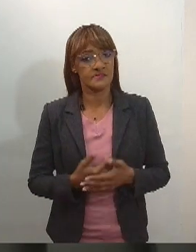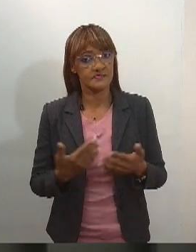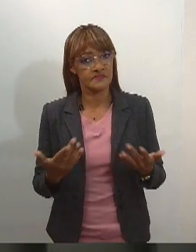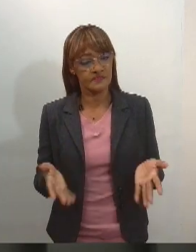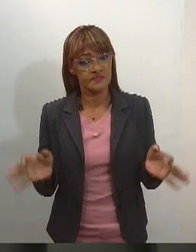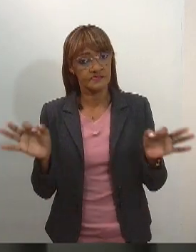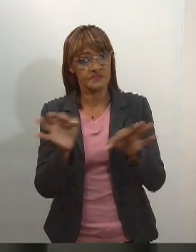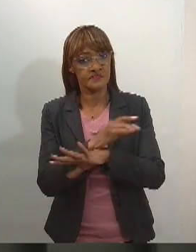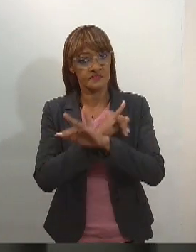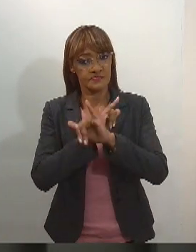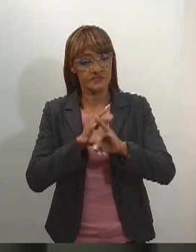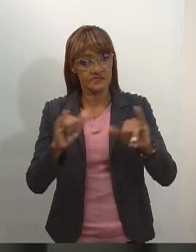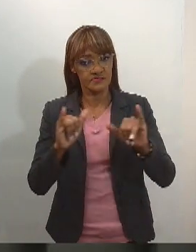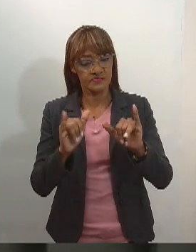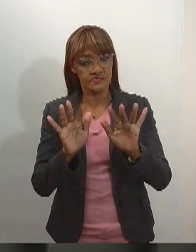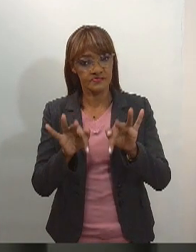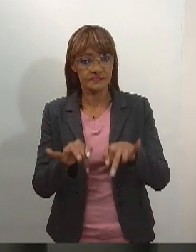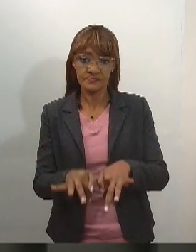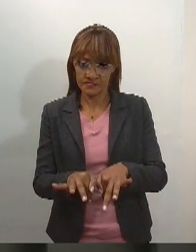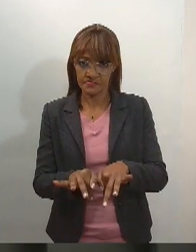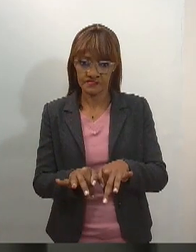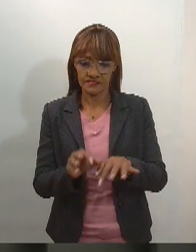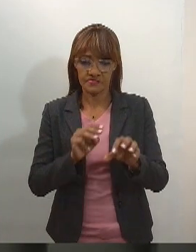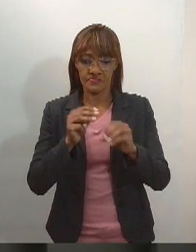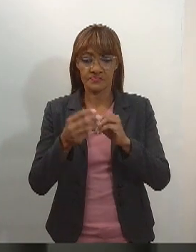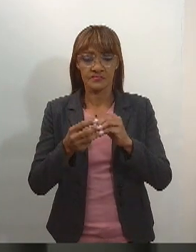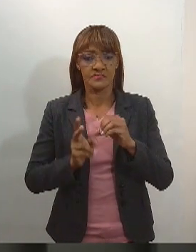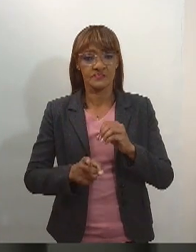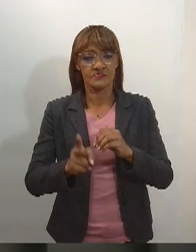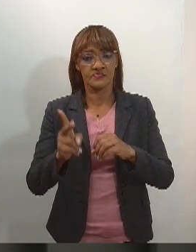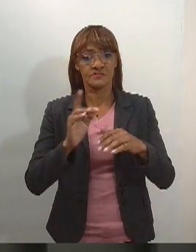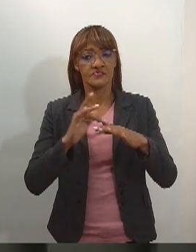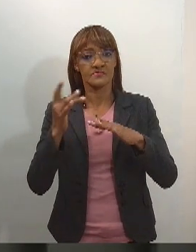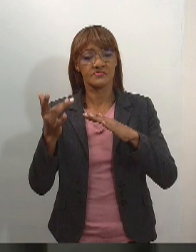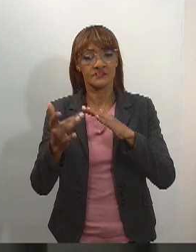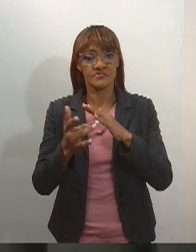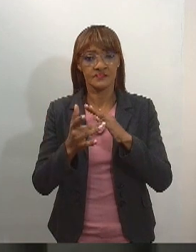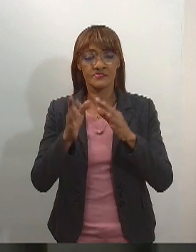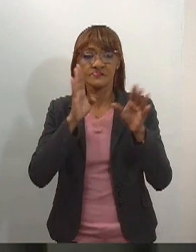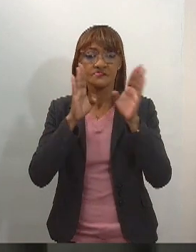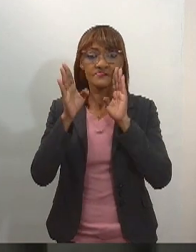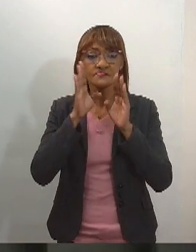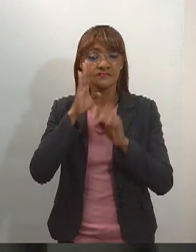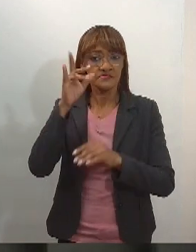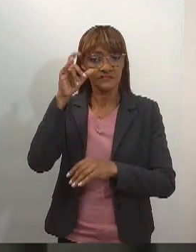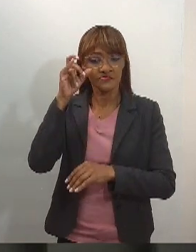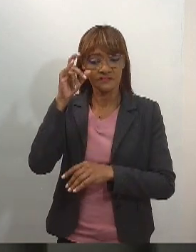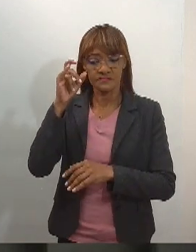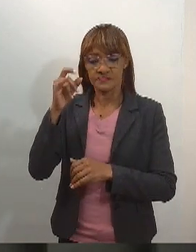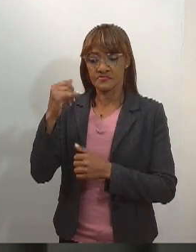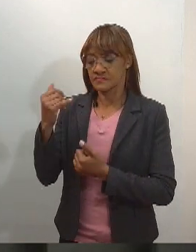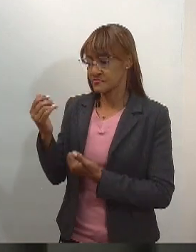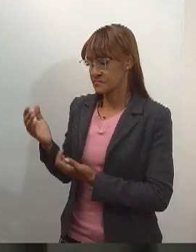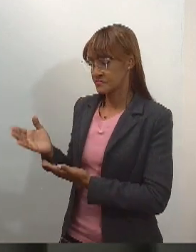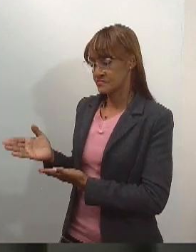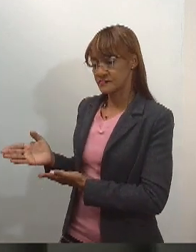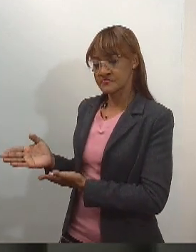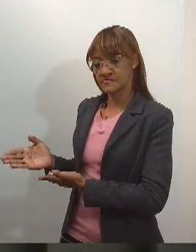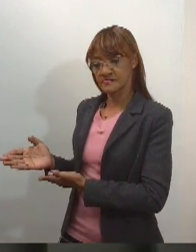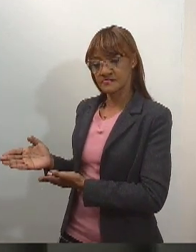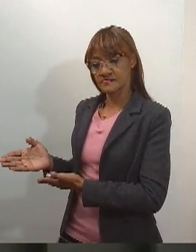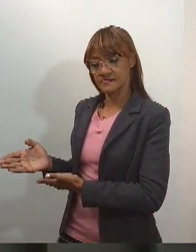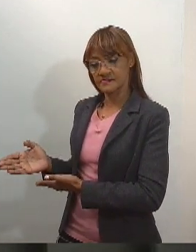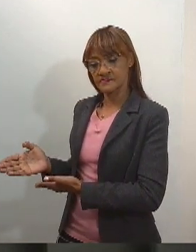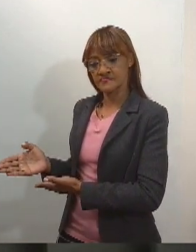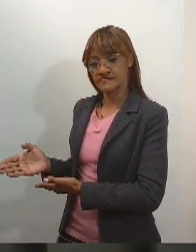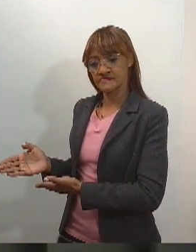TV Alésio fica por aqui, tá? Siga a TV Alésio nas redes sociais, Facebook e Instagram, pelo @TVAlésio5.2. No